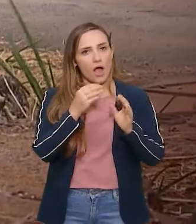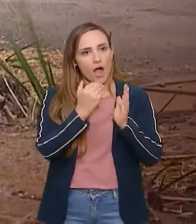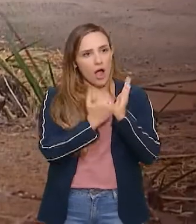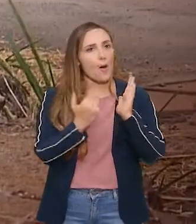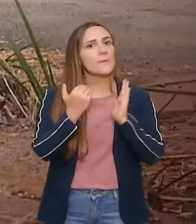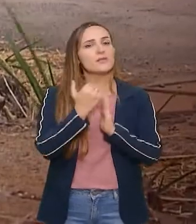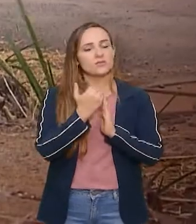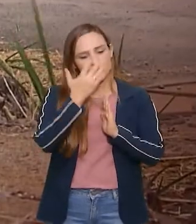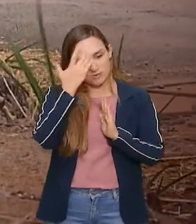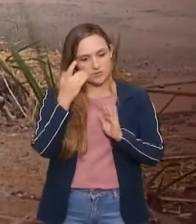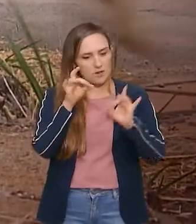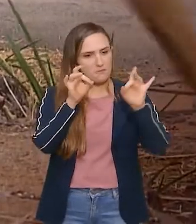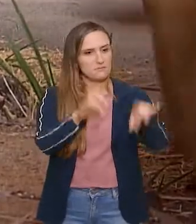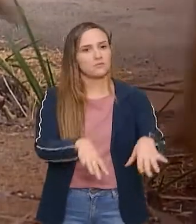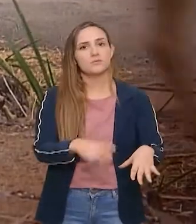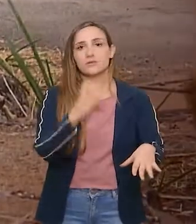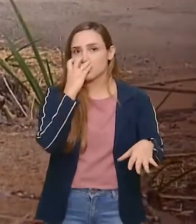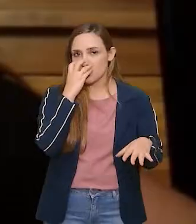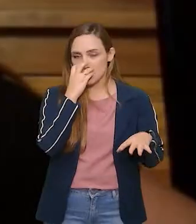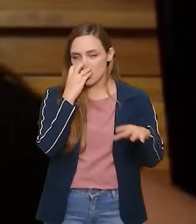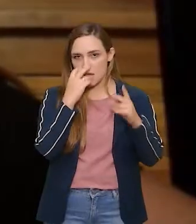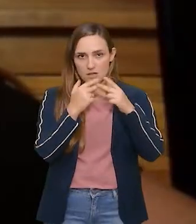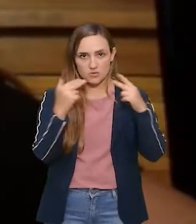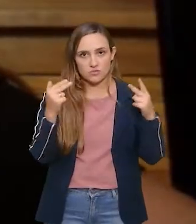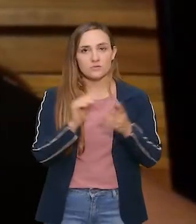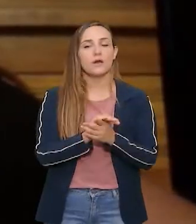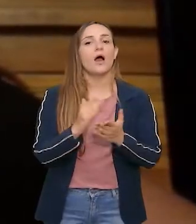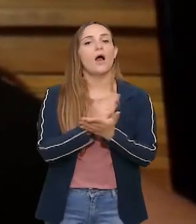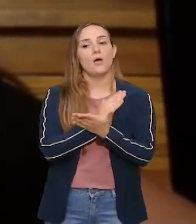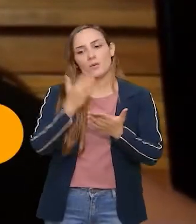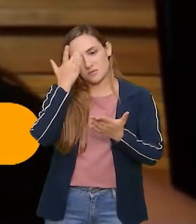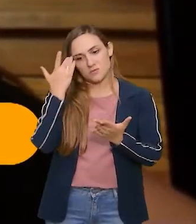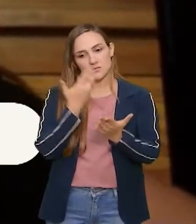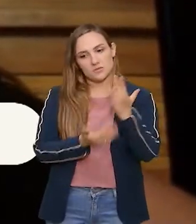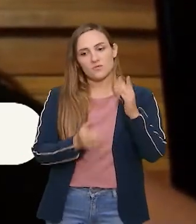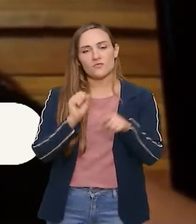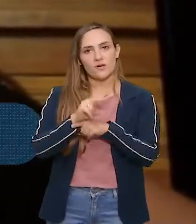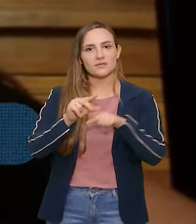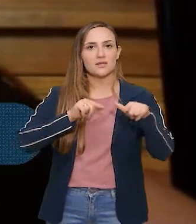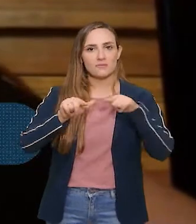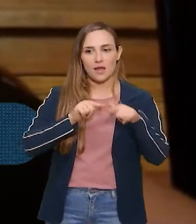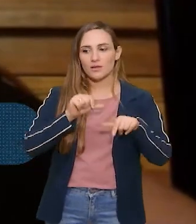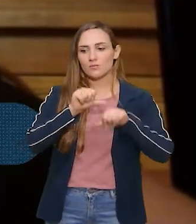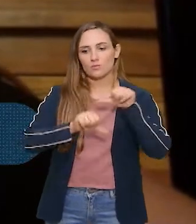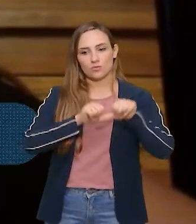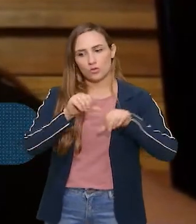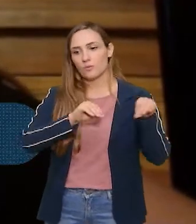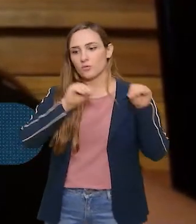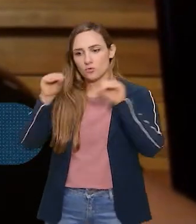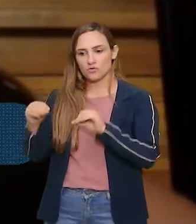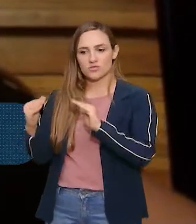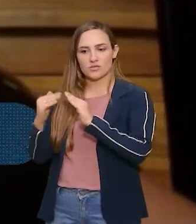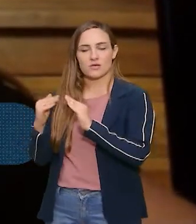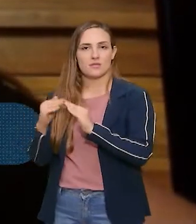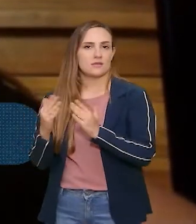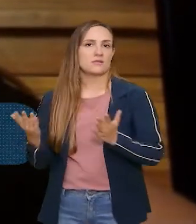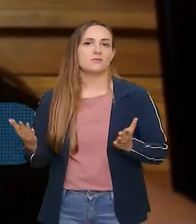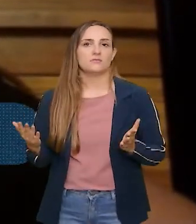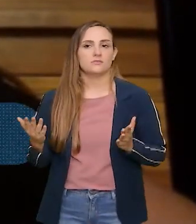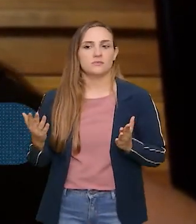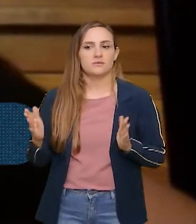61%, segundo a ONG Ampara Animal. Muitas pessoas perderam seus empregos, tiveram que mudar de cidade, mudar de